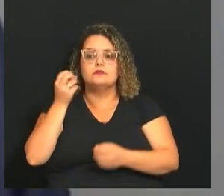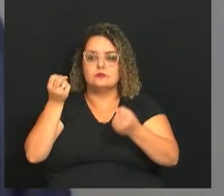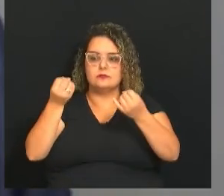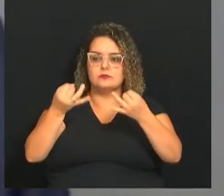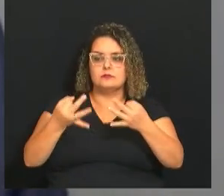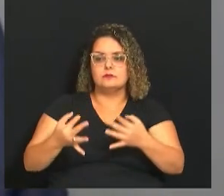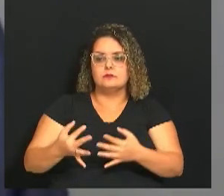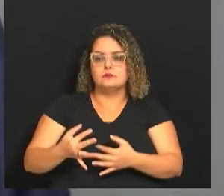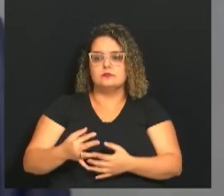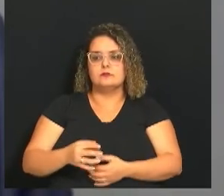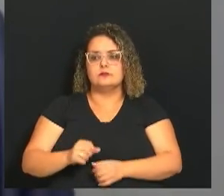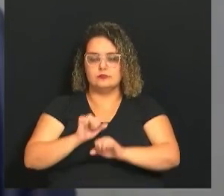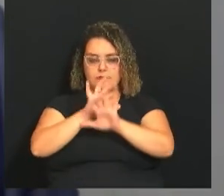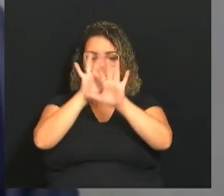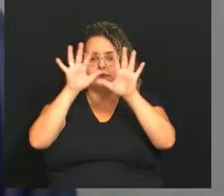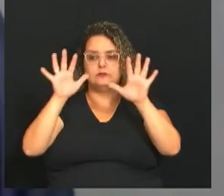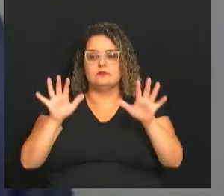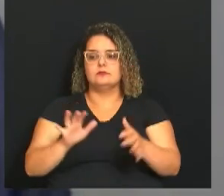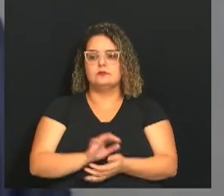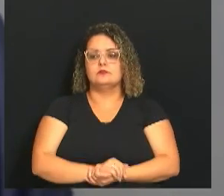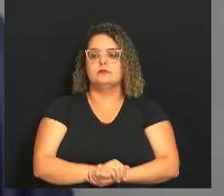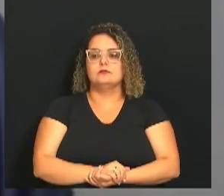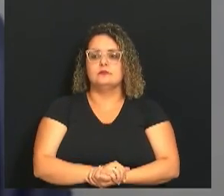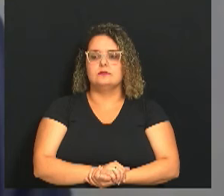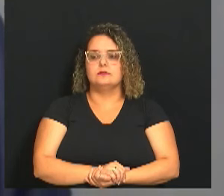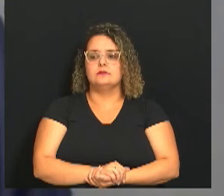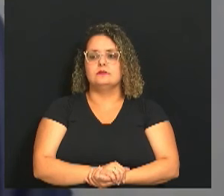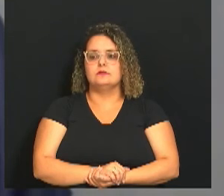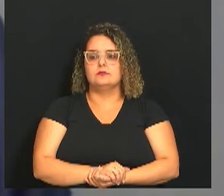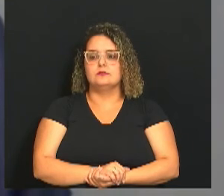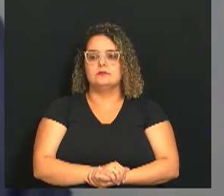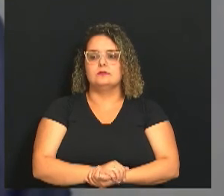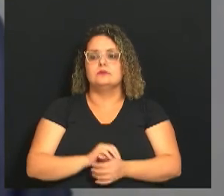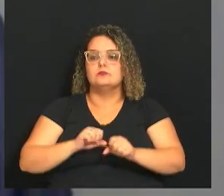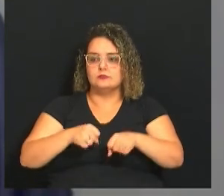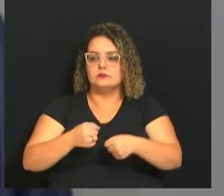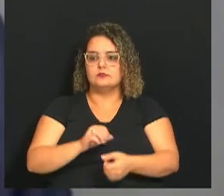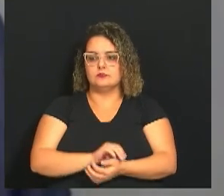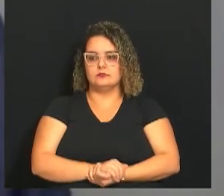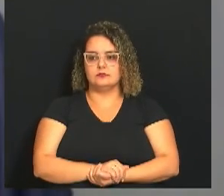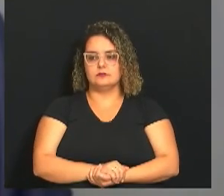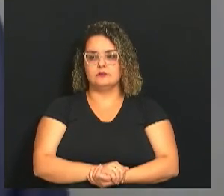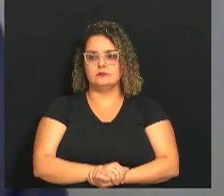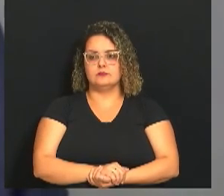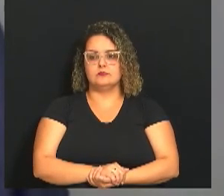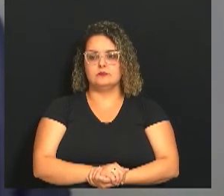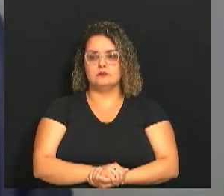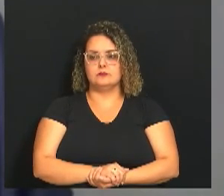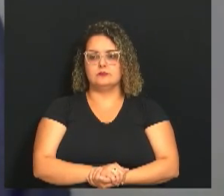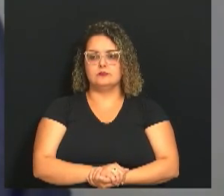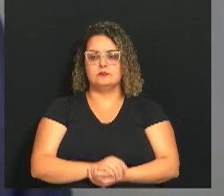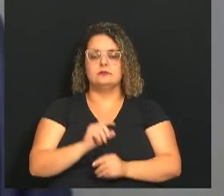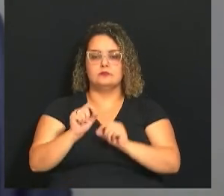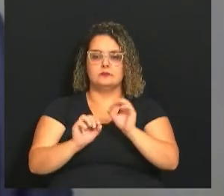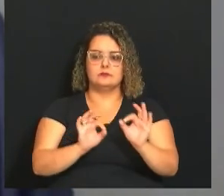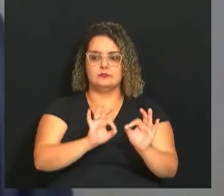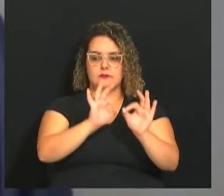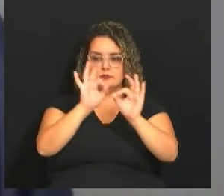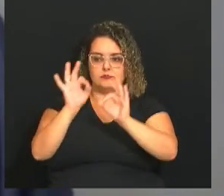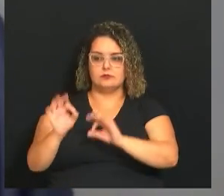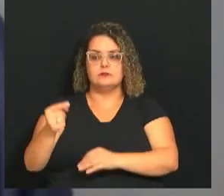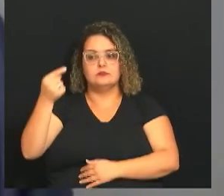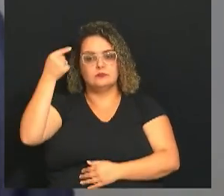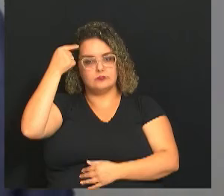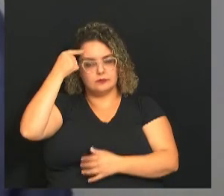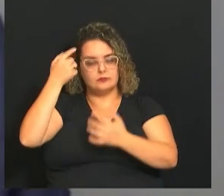tentei deixar um pouco mais claro. E gostaria de reforçar novamente, para que quem nos assiste pense bastante